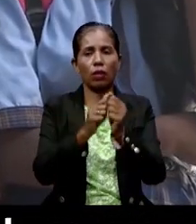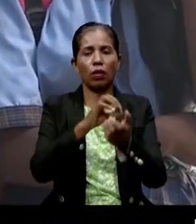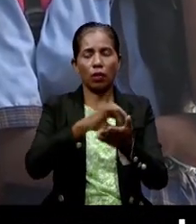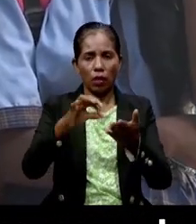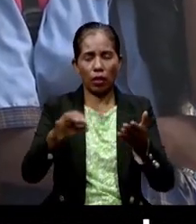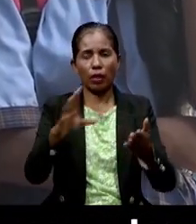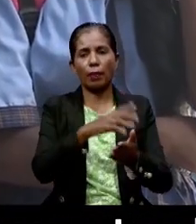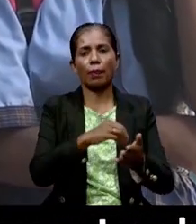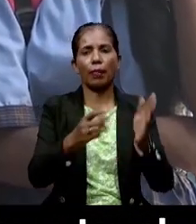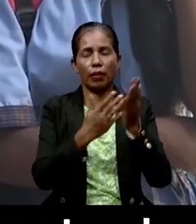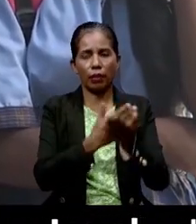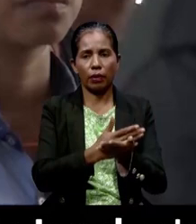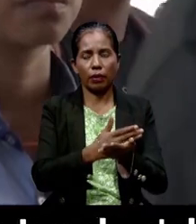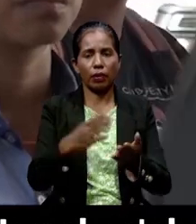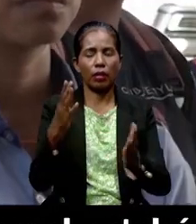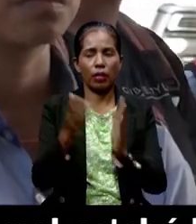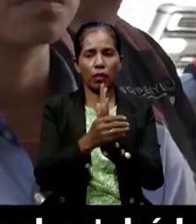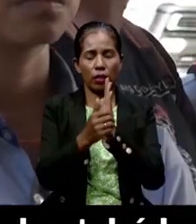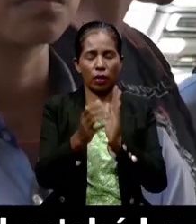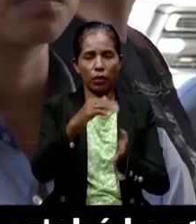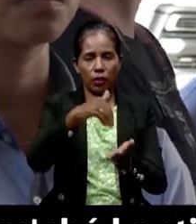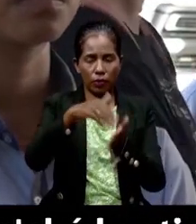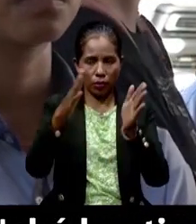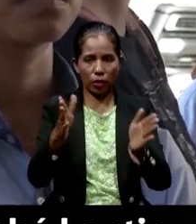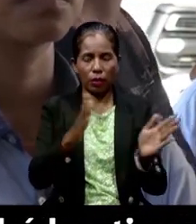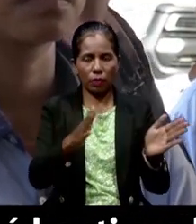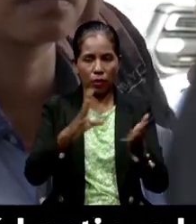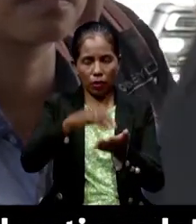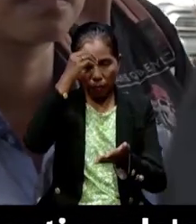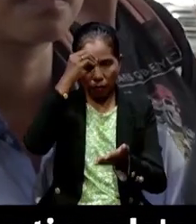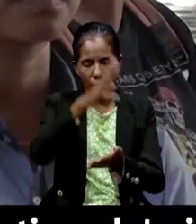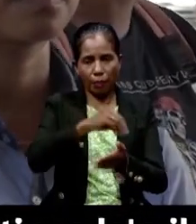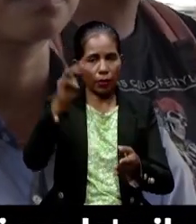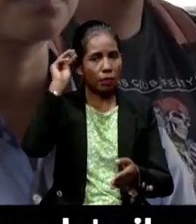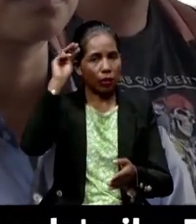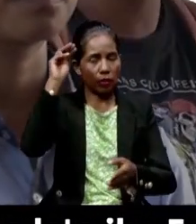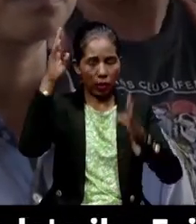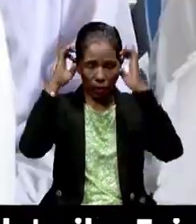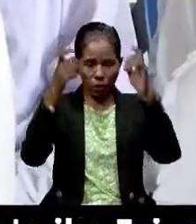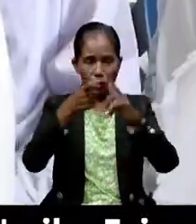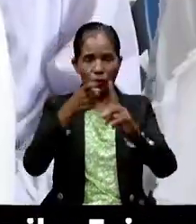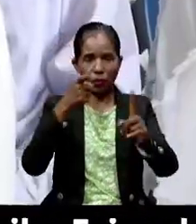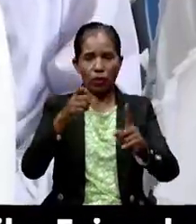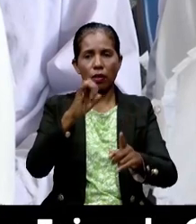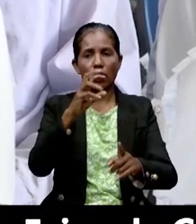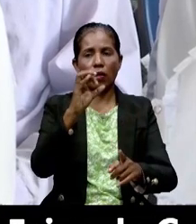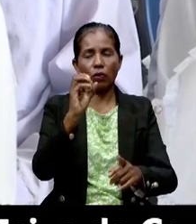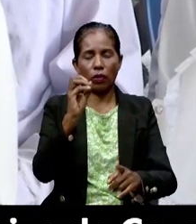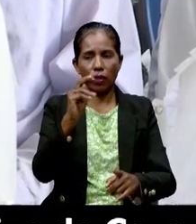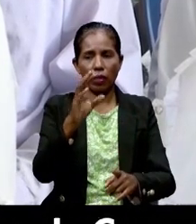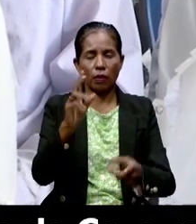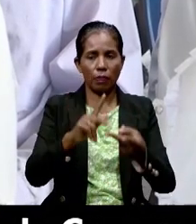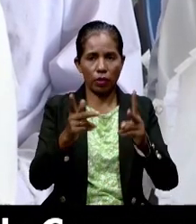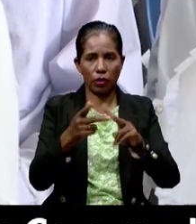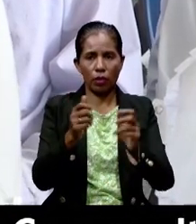nune a tu melhora capacidade estudante Cira nian e a processo aprendizagem. Ministério da Educação li husi infordepe, hamuto ko parceria